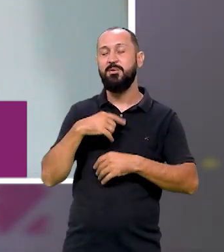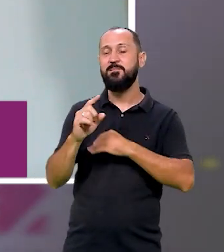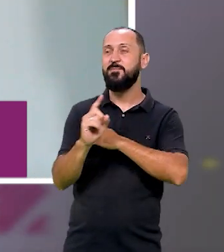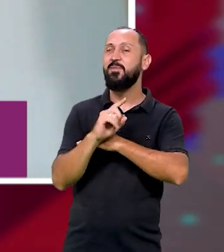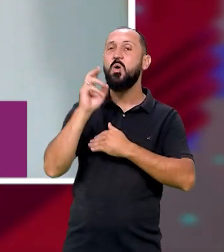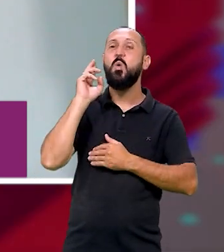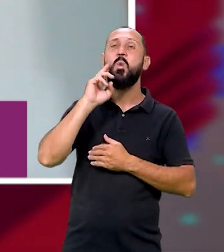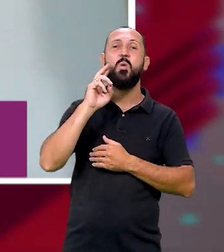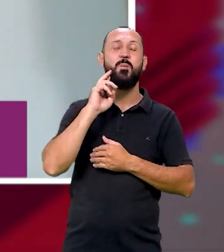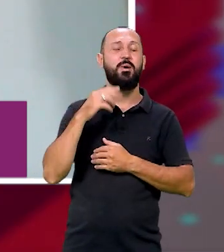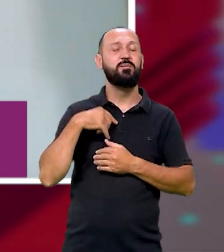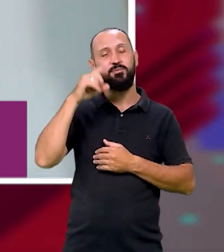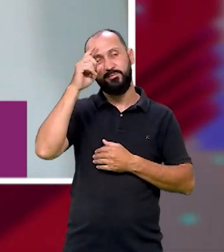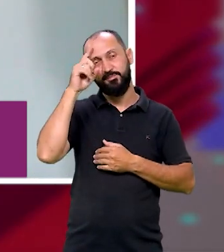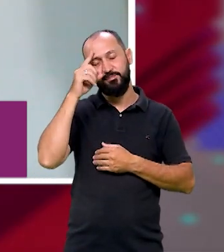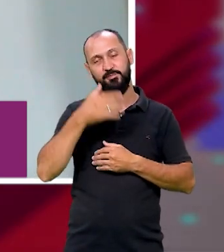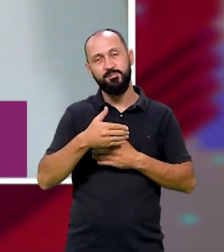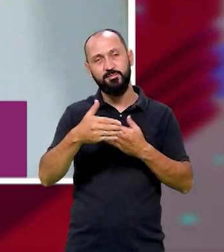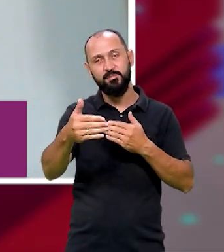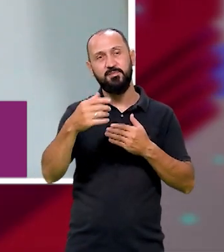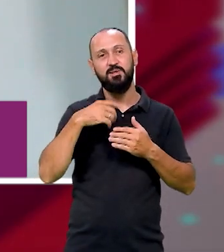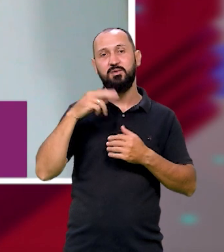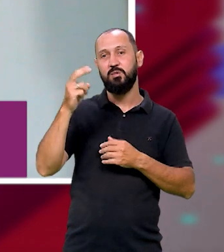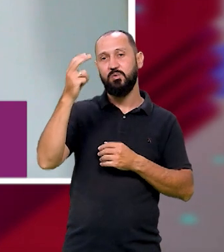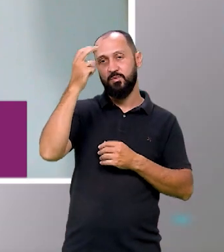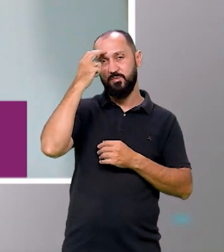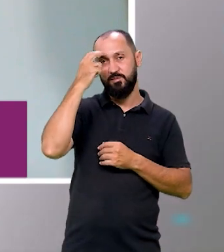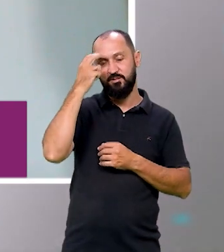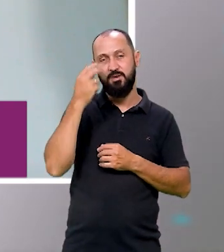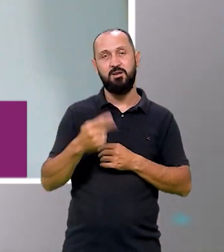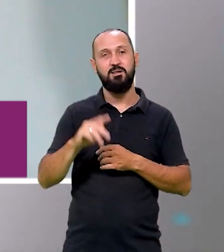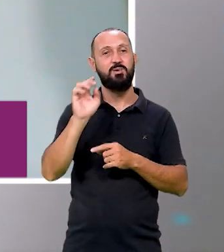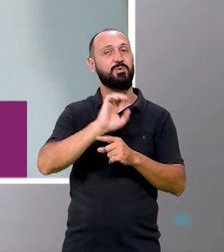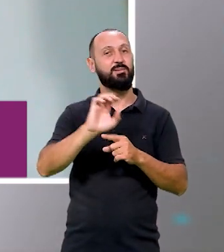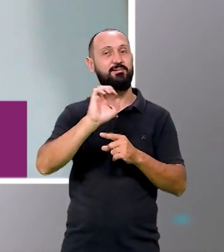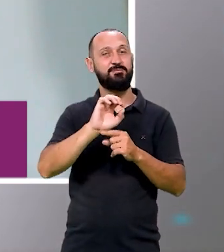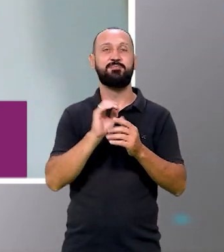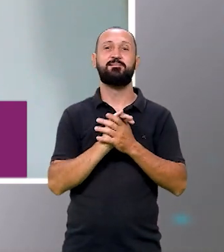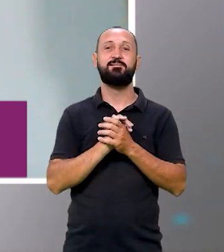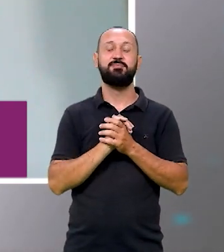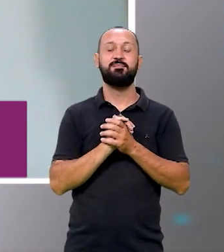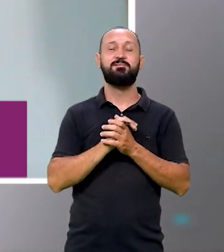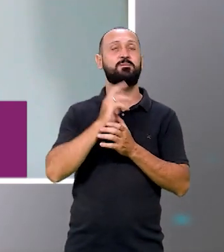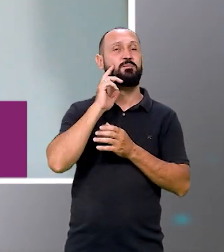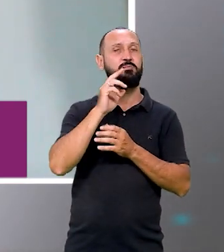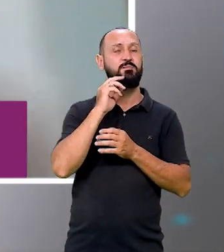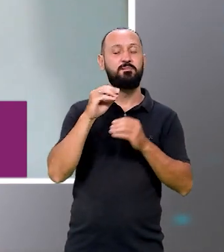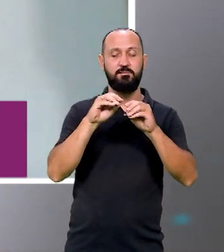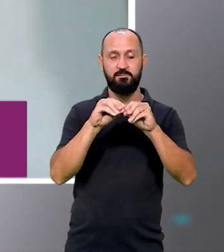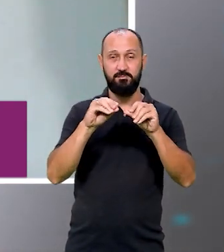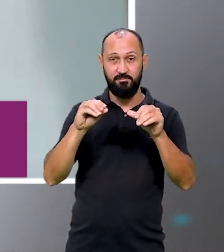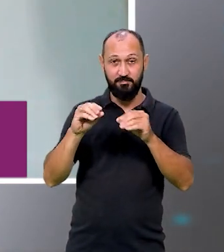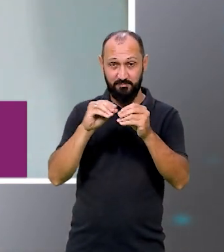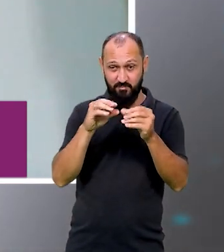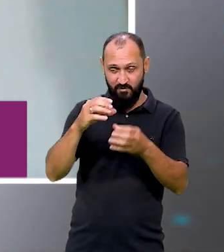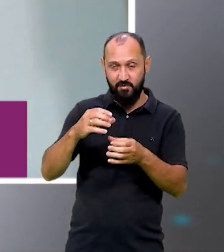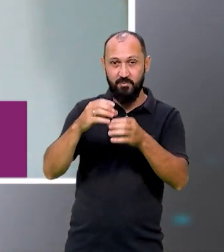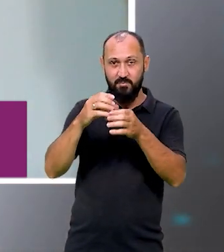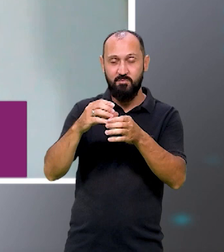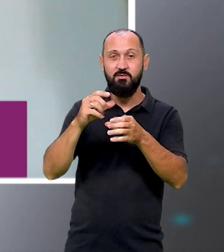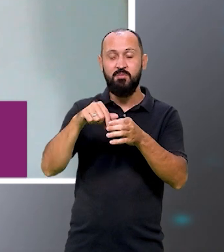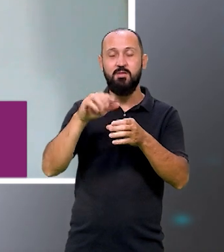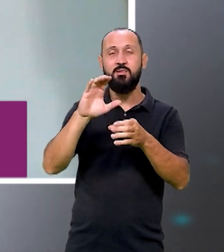eu sei que é algo comum, rotineiro, faz parte, né, da cultura do nosso estado. E normalmente a erva de tereré,